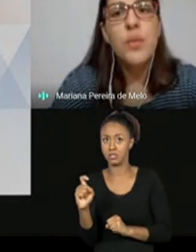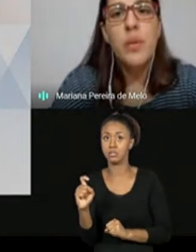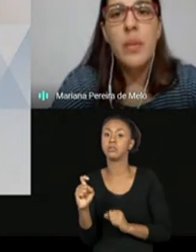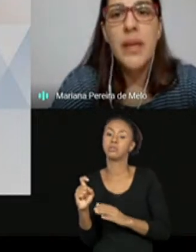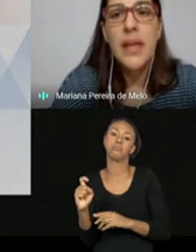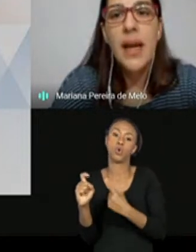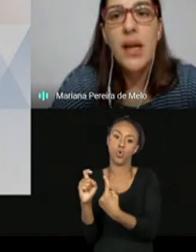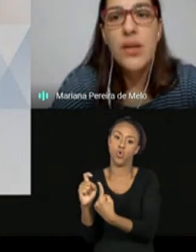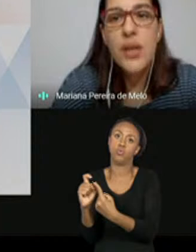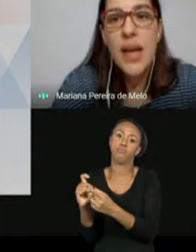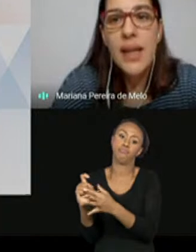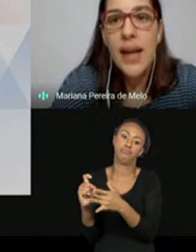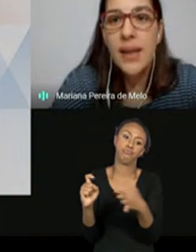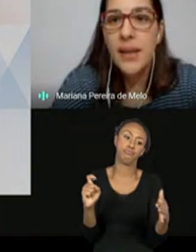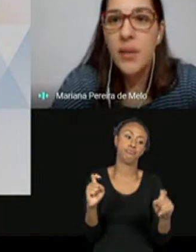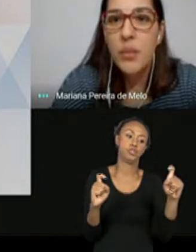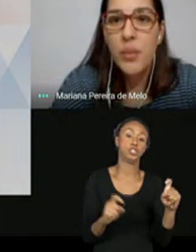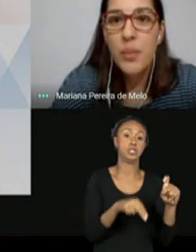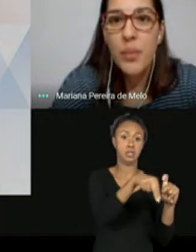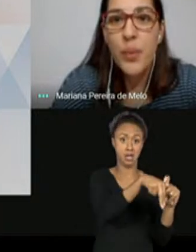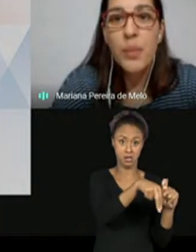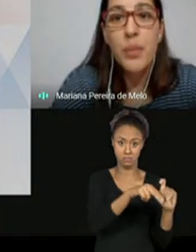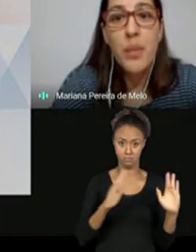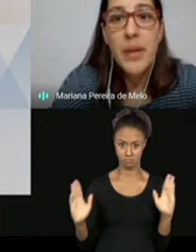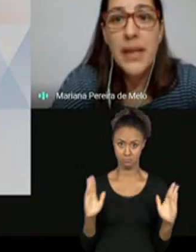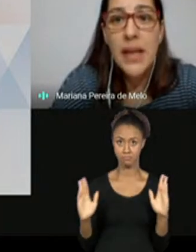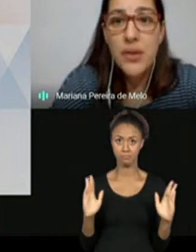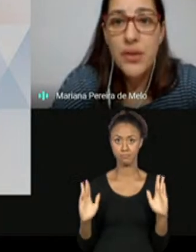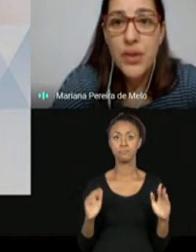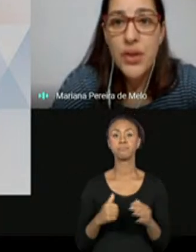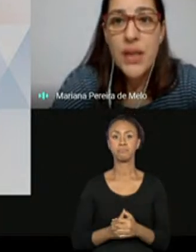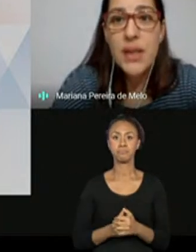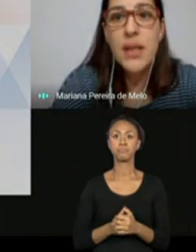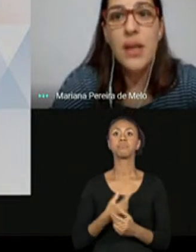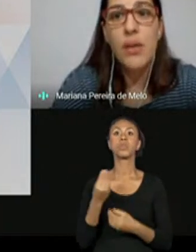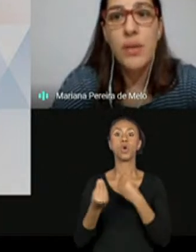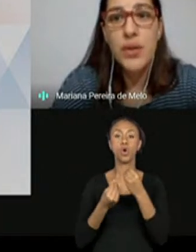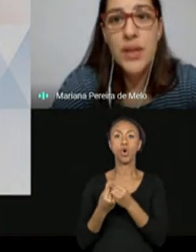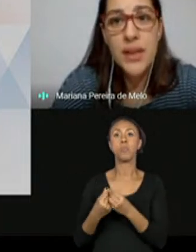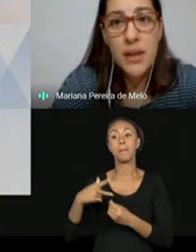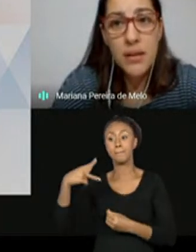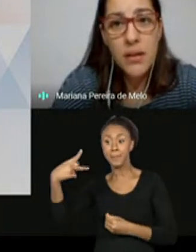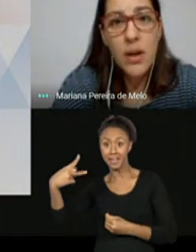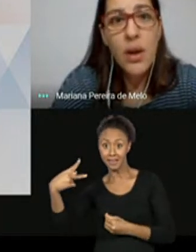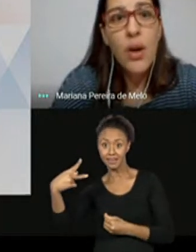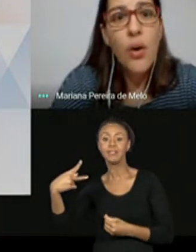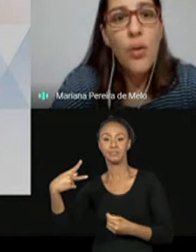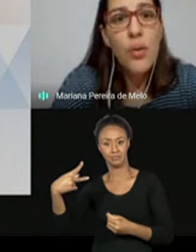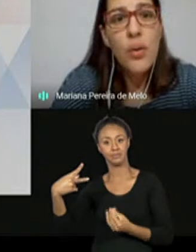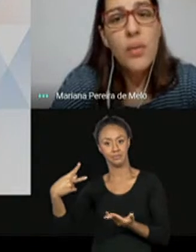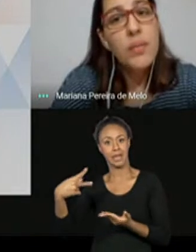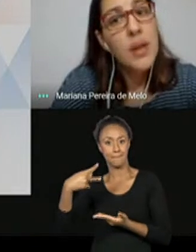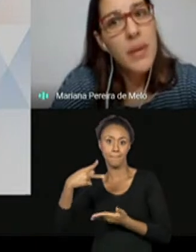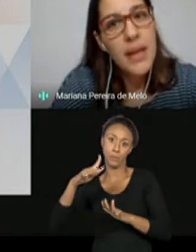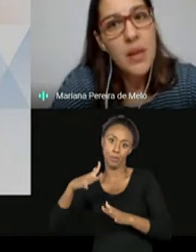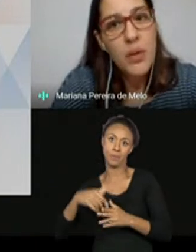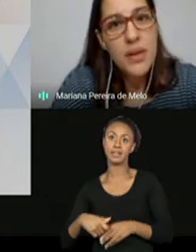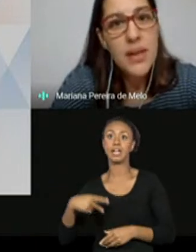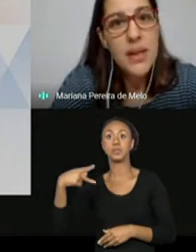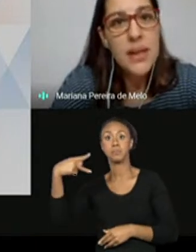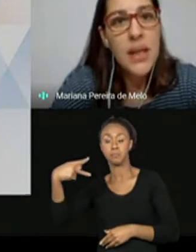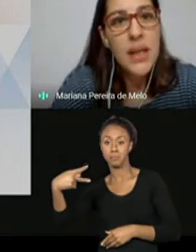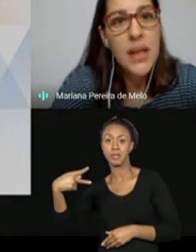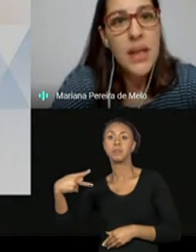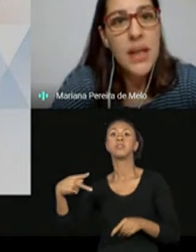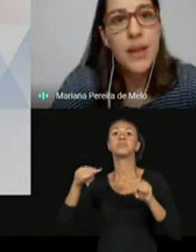função de probabilidade é dada por probabilidade de x igual a xi, ou também ela pode